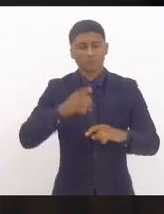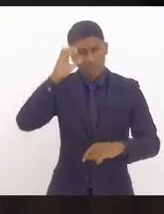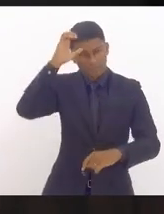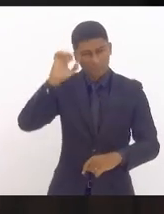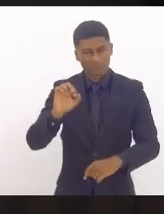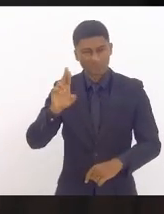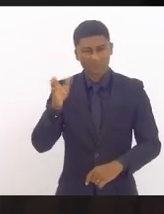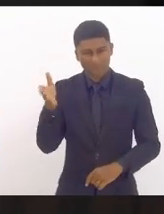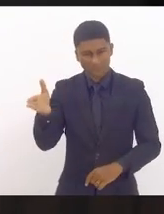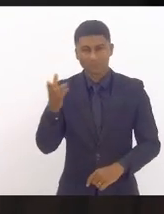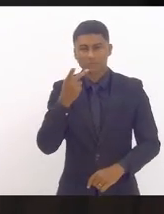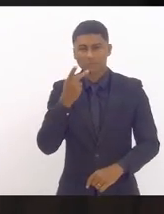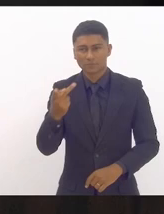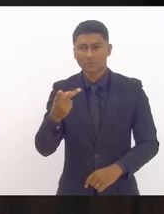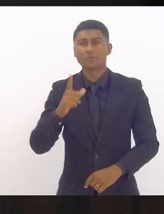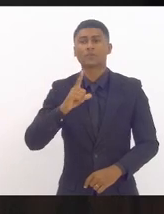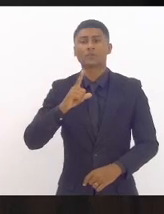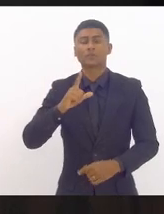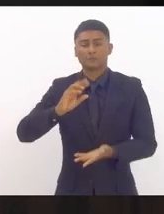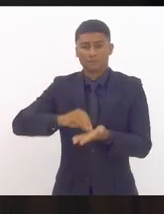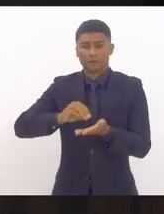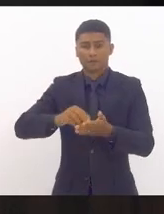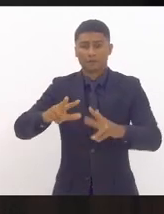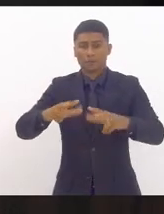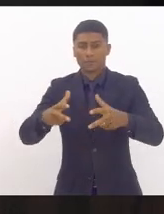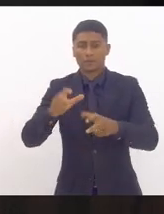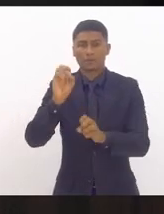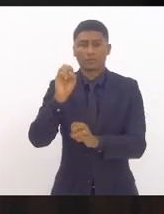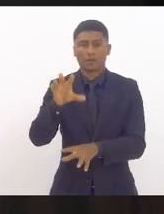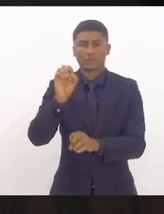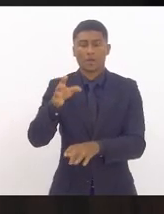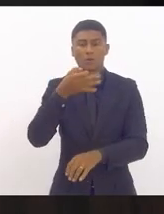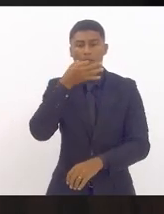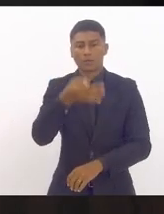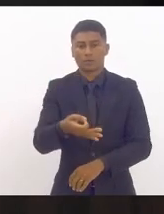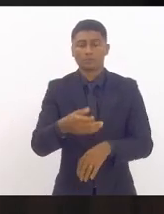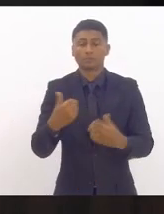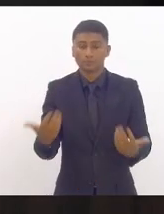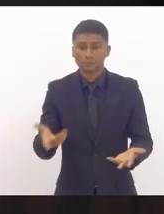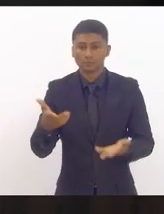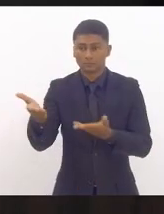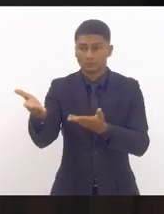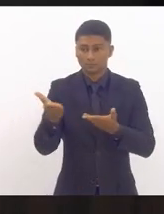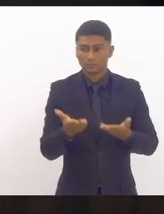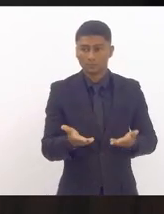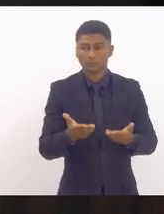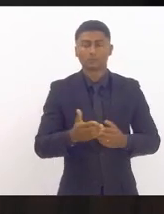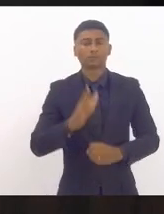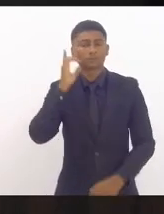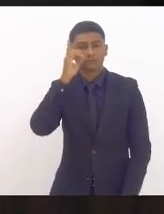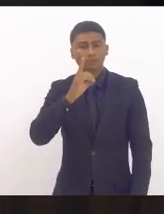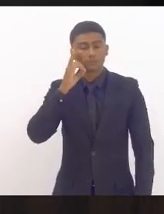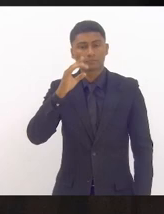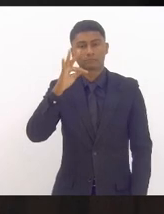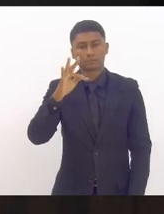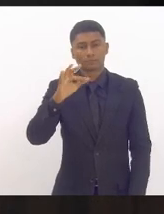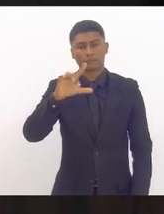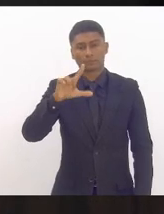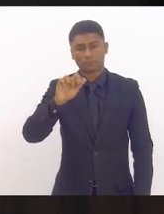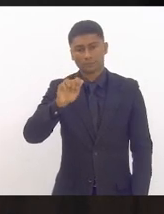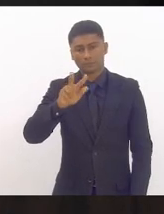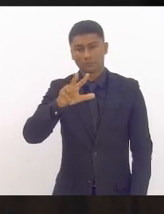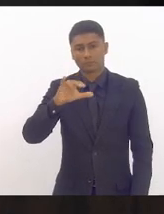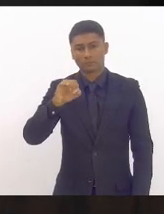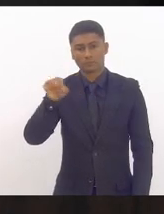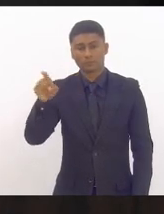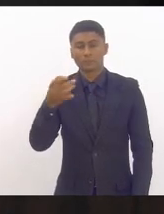falta ainda o parecer da Comissão de Educação. Então, convido o deputado Flávio Serafim para emitir